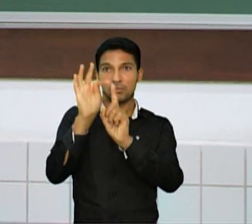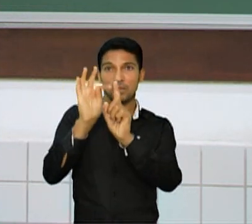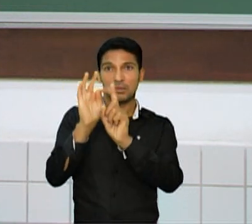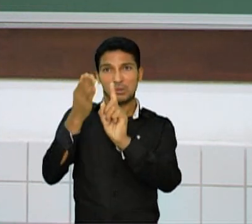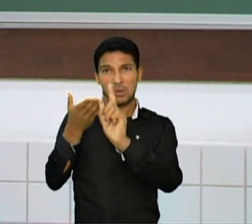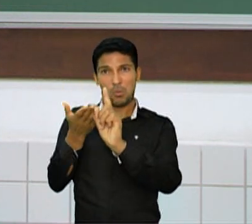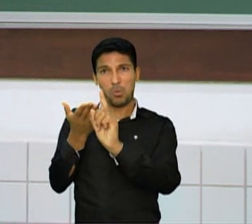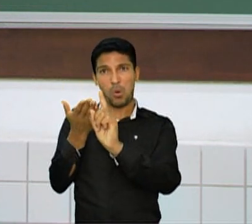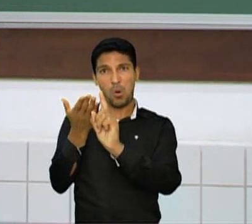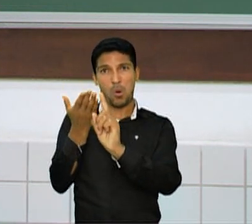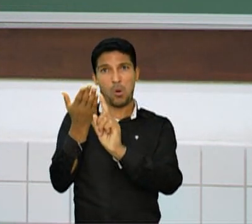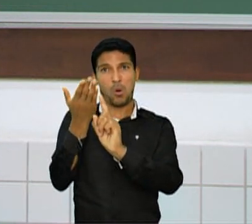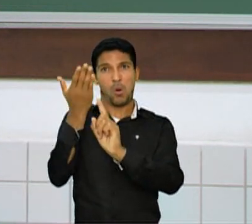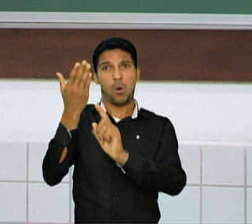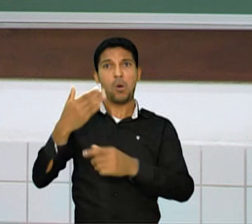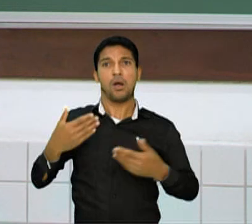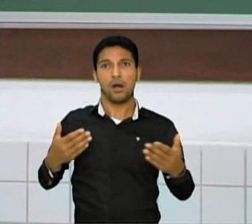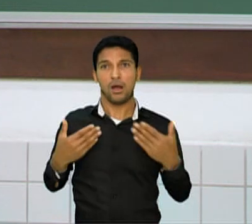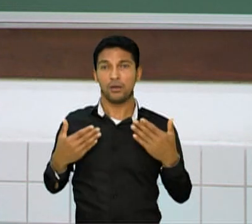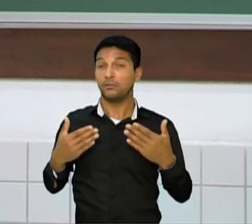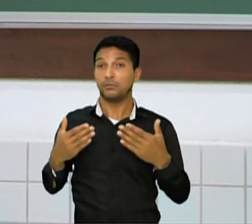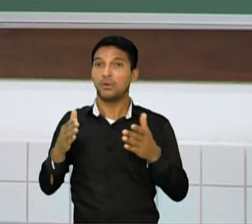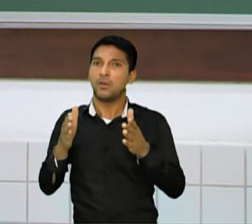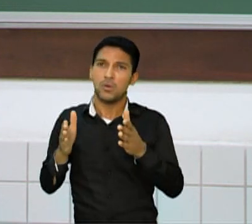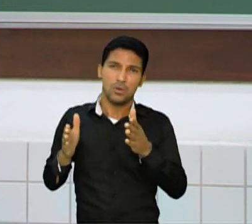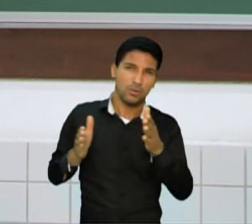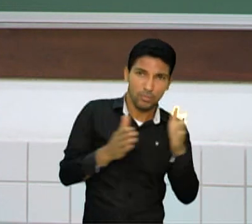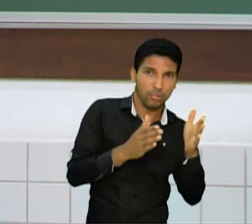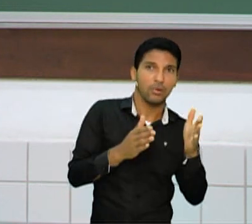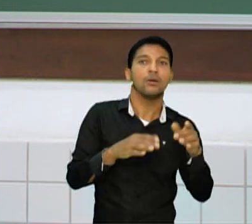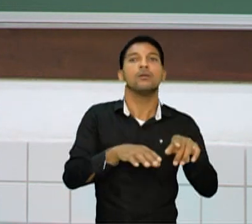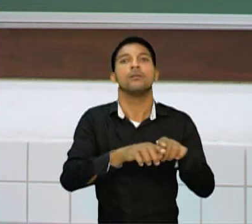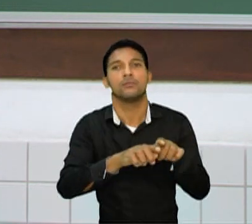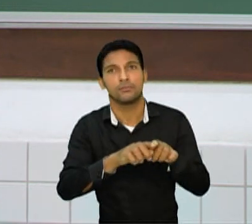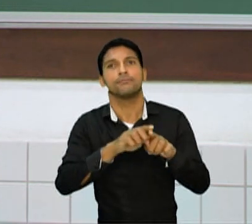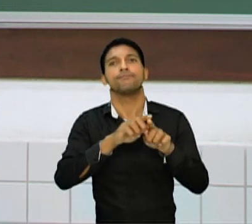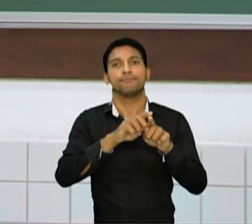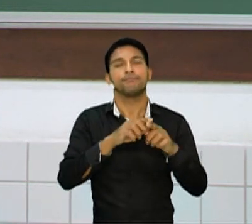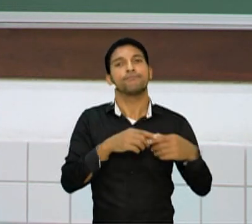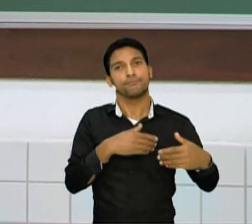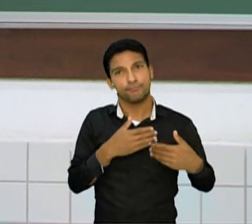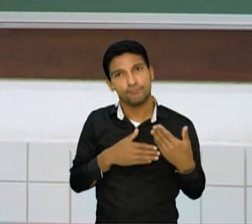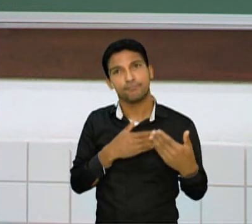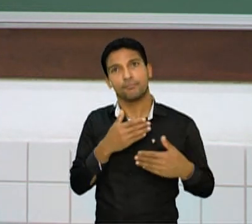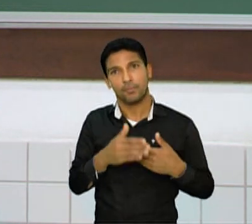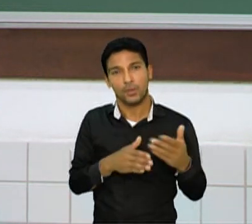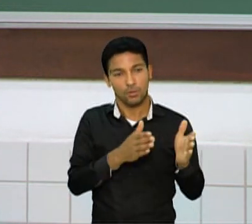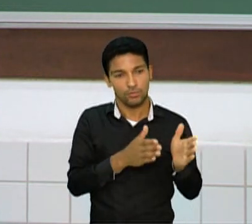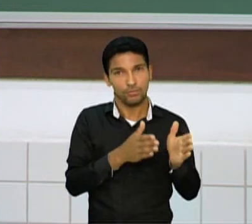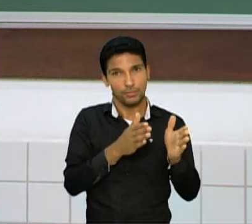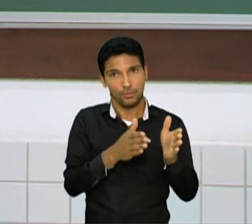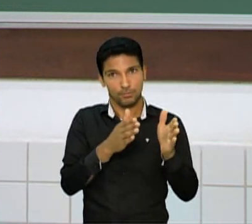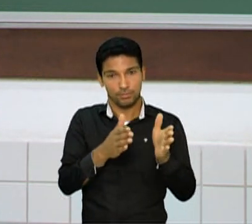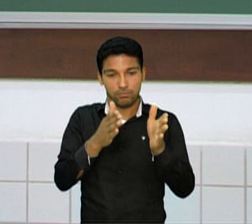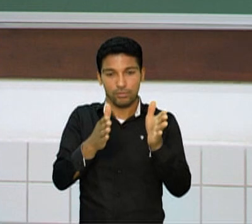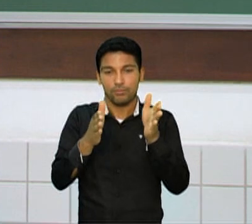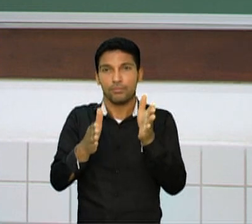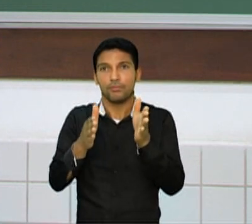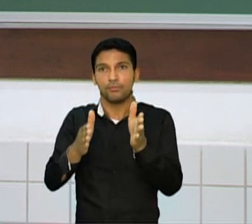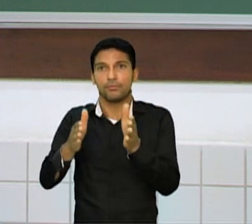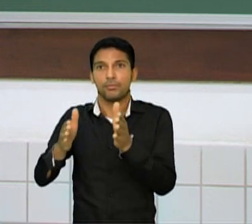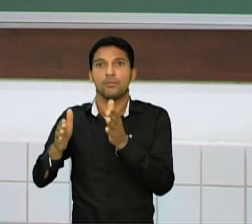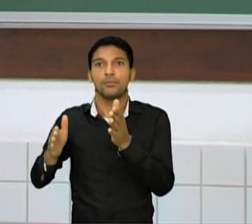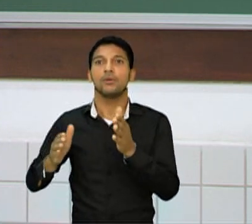agressivos vêm se consolidando à medida que o tempo veio passando. Então muitas das situações, e um exemplo que eu dou é o